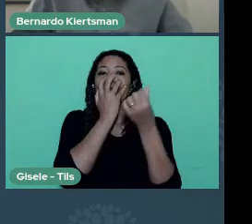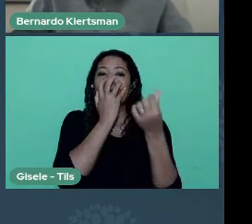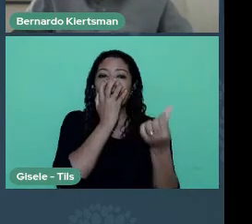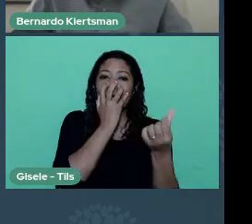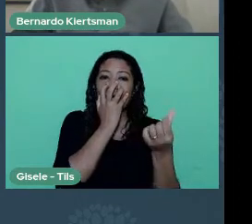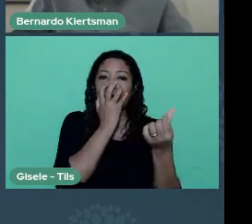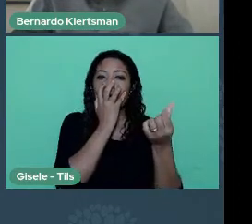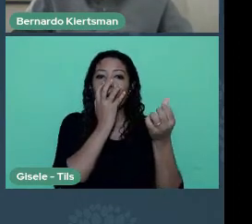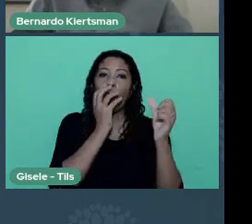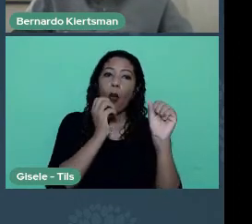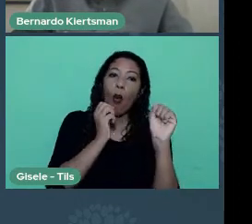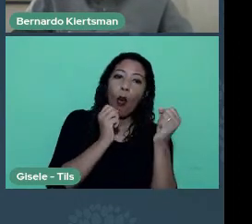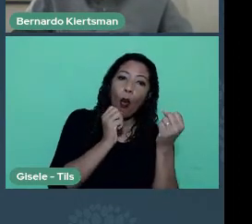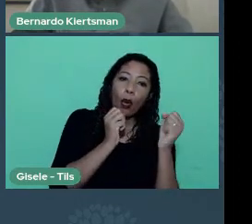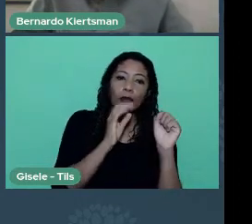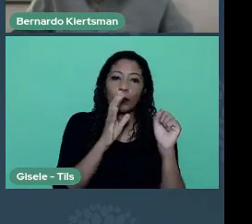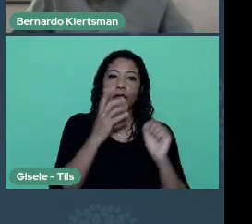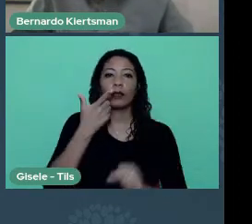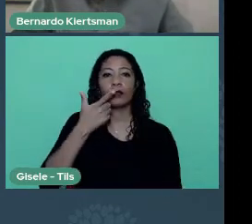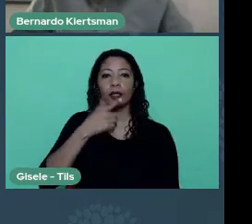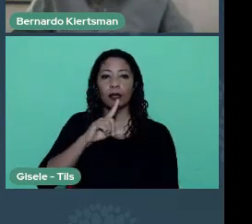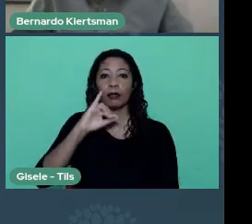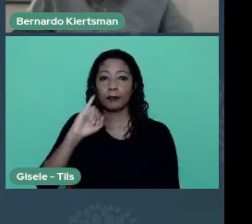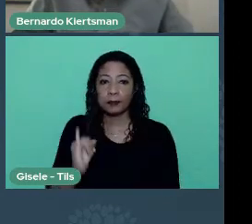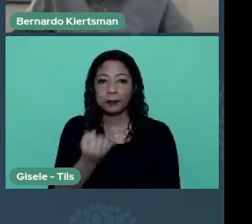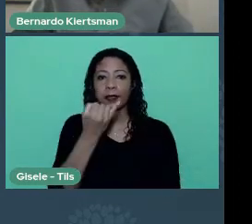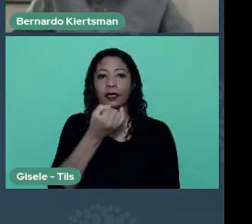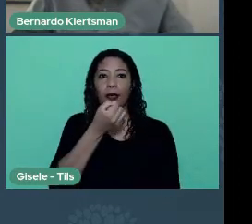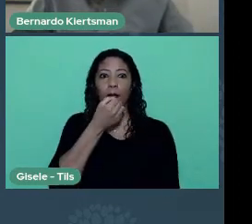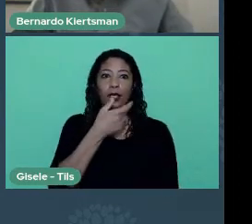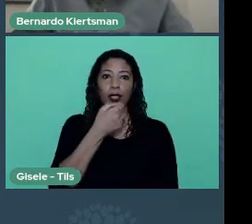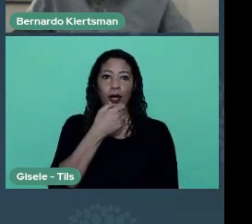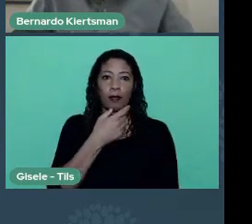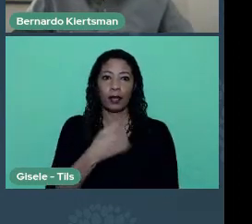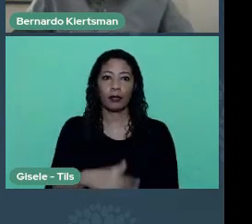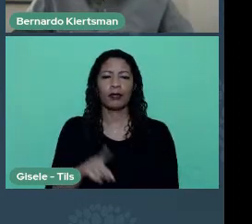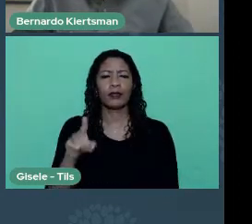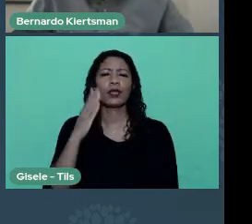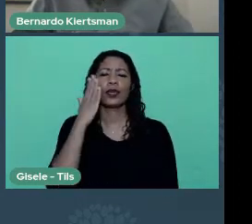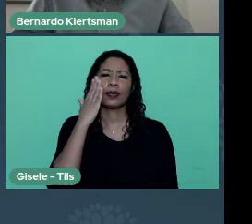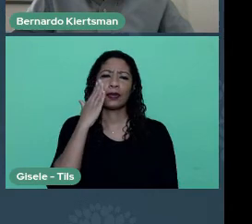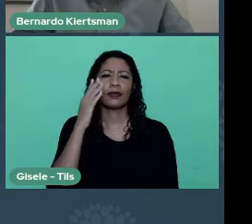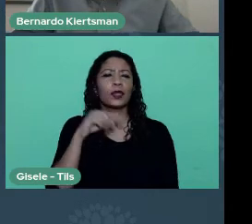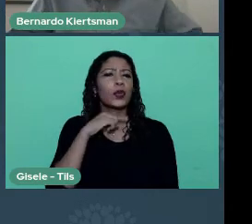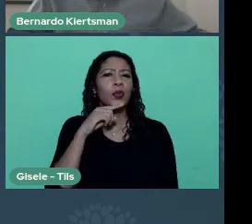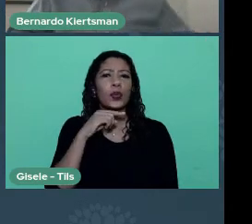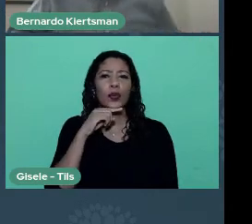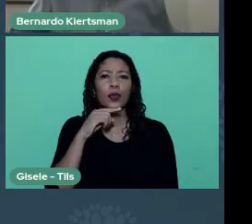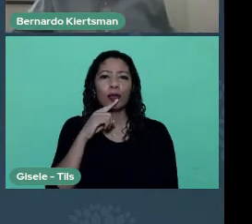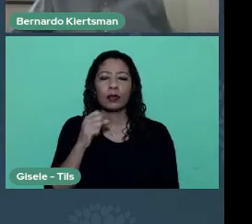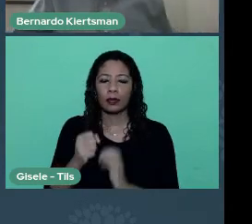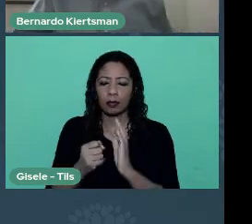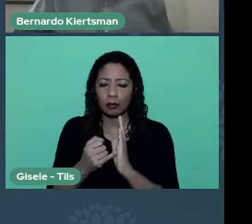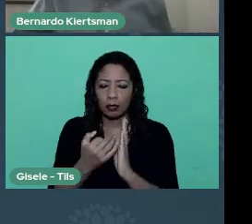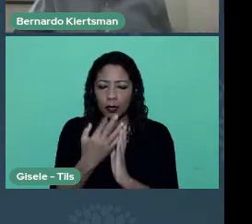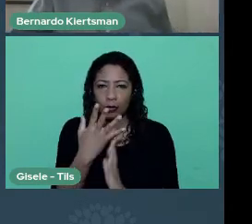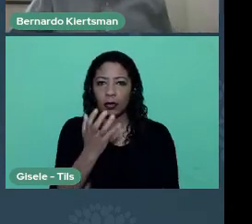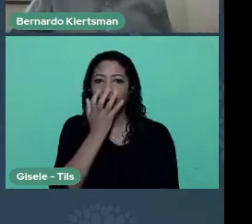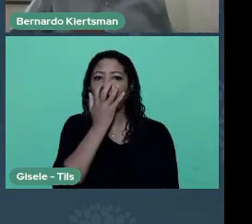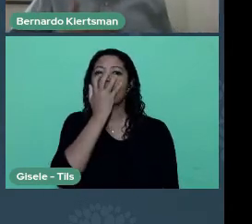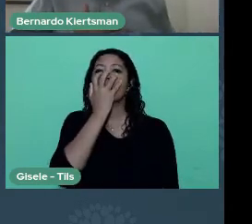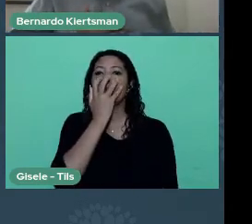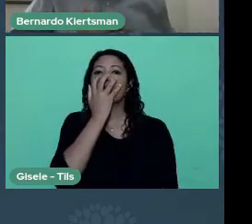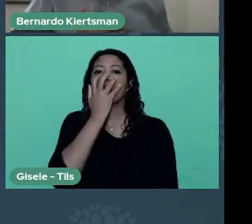aproveitar o medicamento. Eu sei que vocês não tiveram oportunidade de contar o número de vezes que essa criança